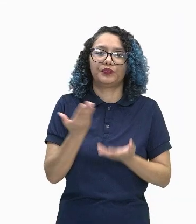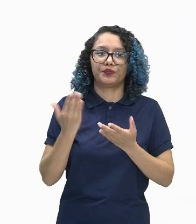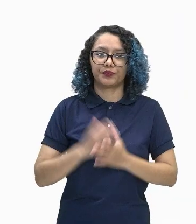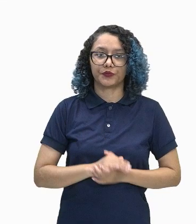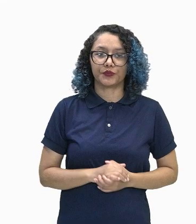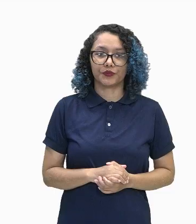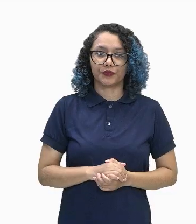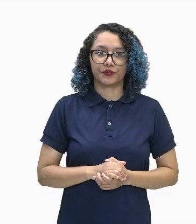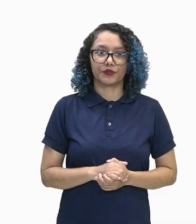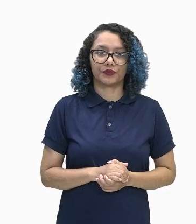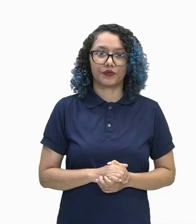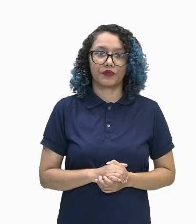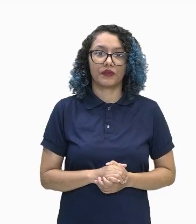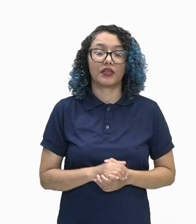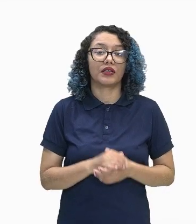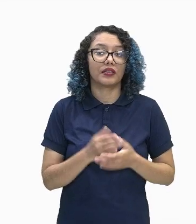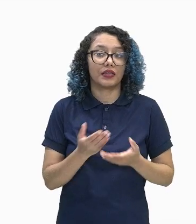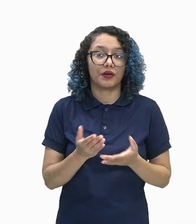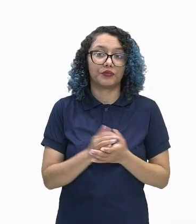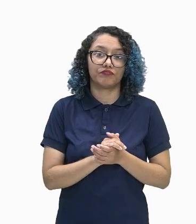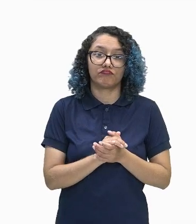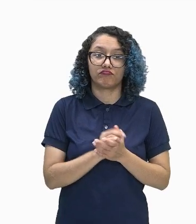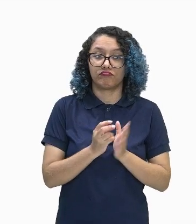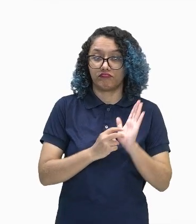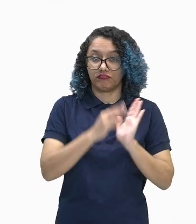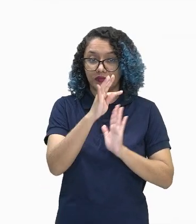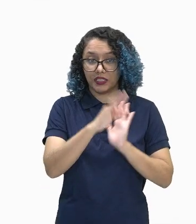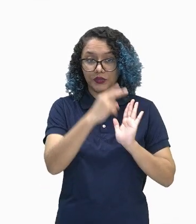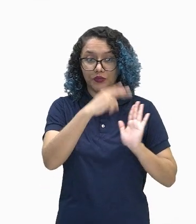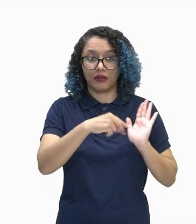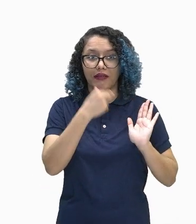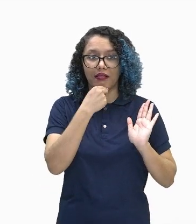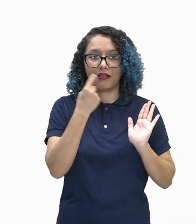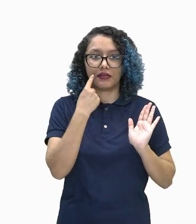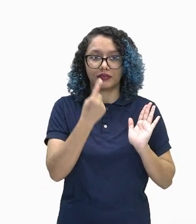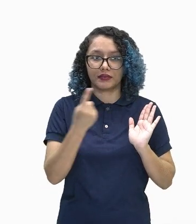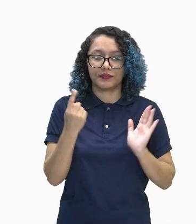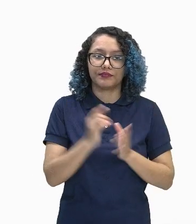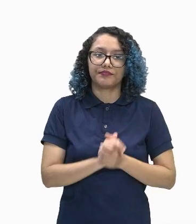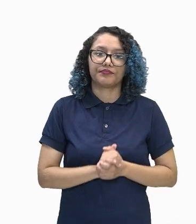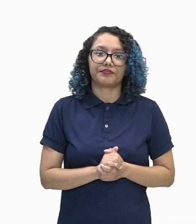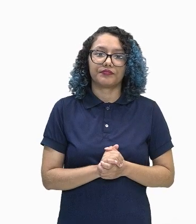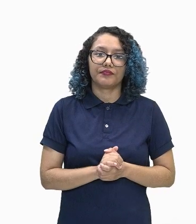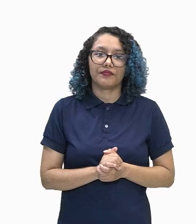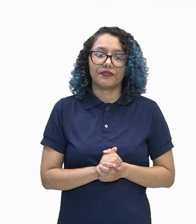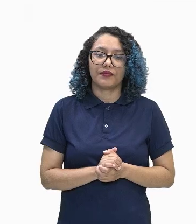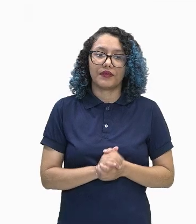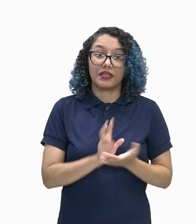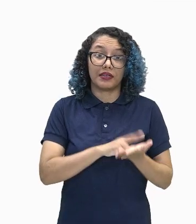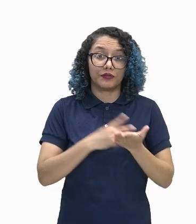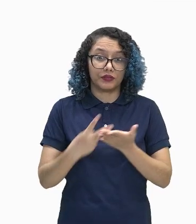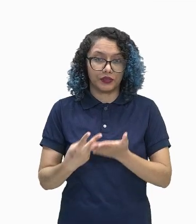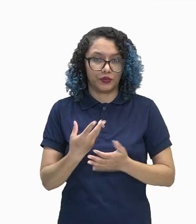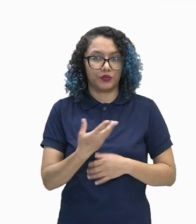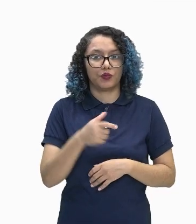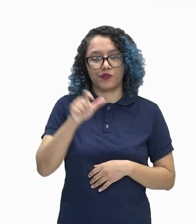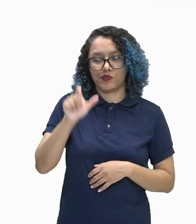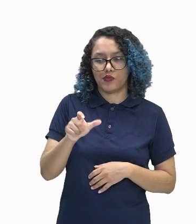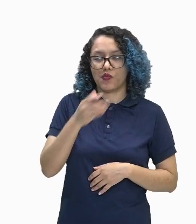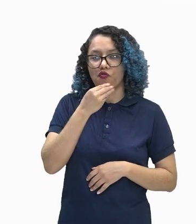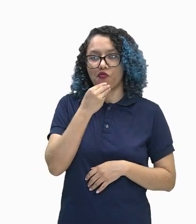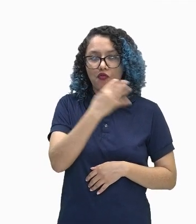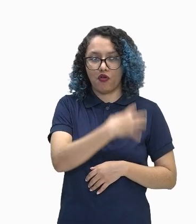aqui Aristotle, the ancient Greek philosopher. Então você tem aqui o Aristóteles, né,